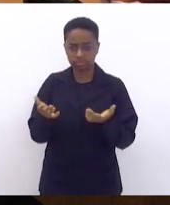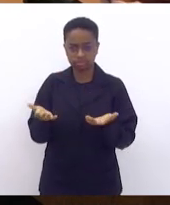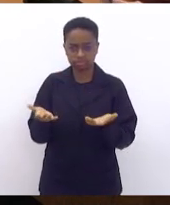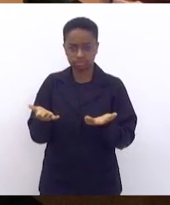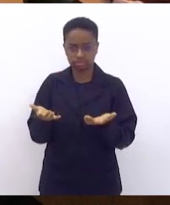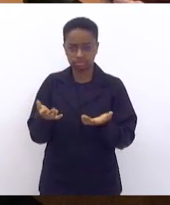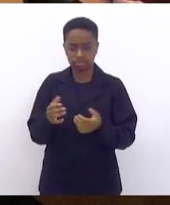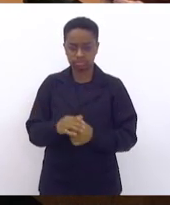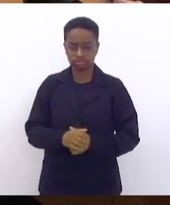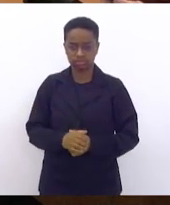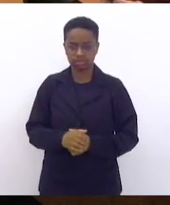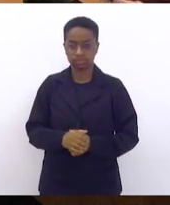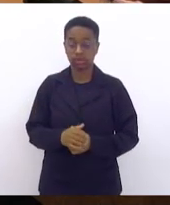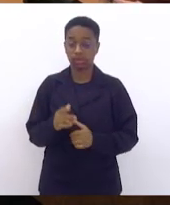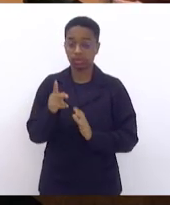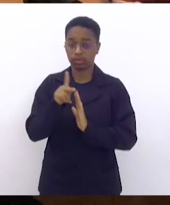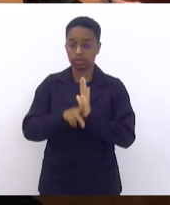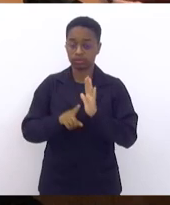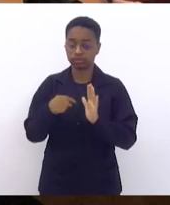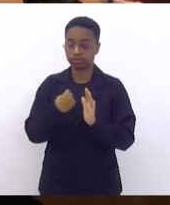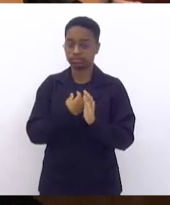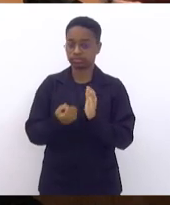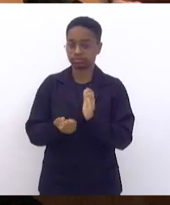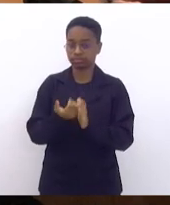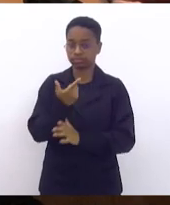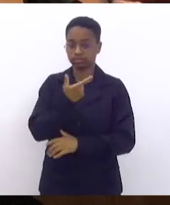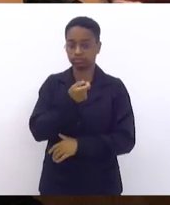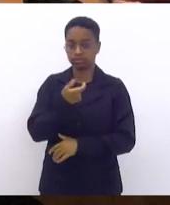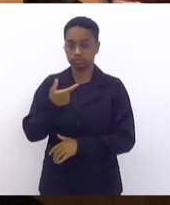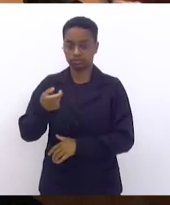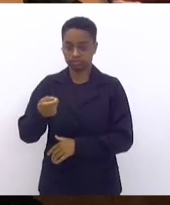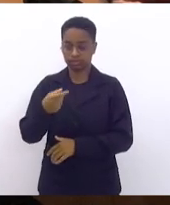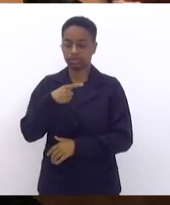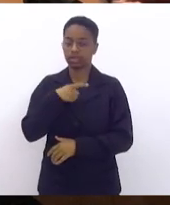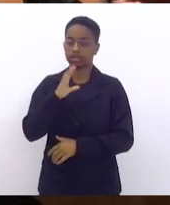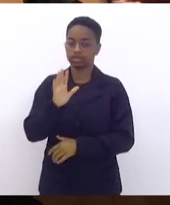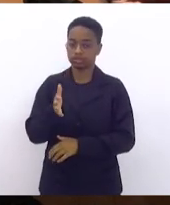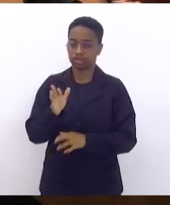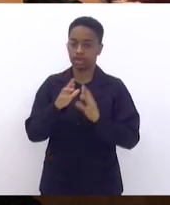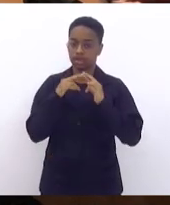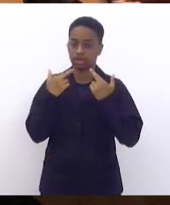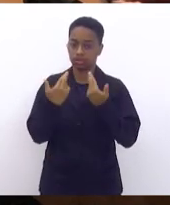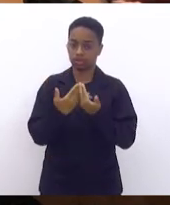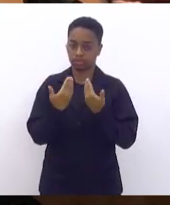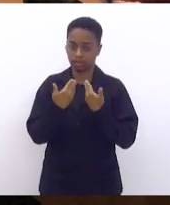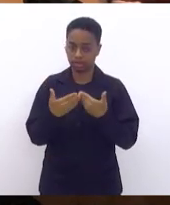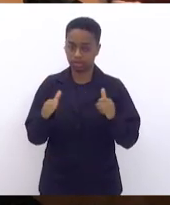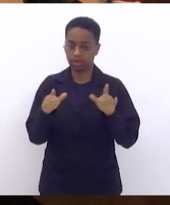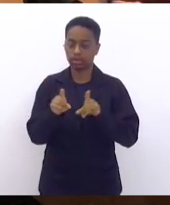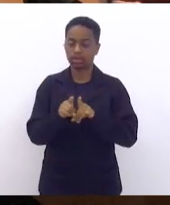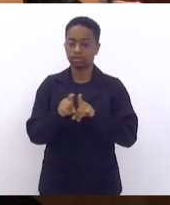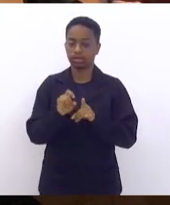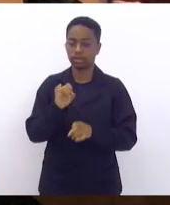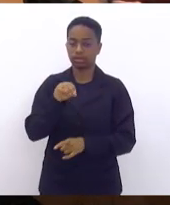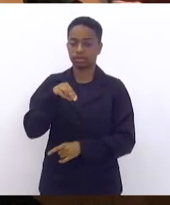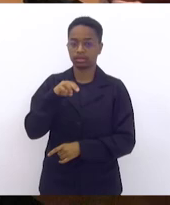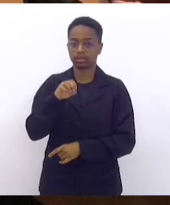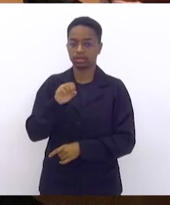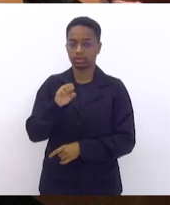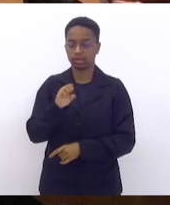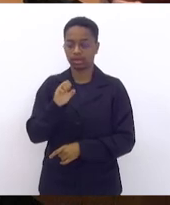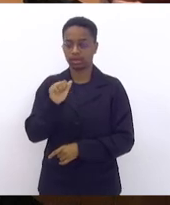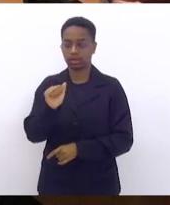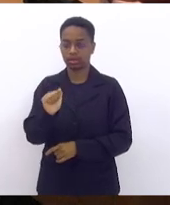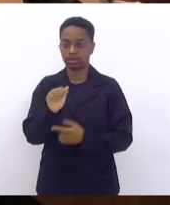Esse projeto é de 2020. Já teve uma audiência pública. O INEA apresentou